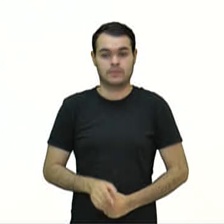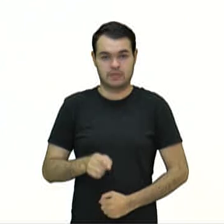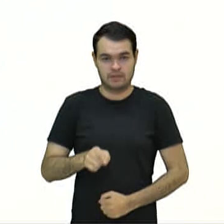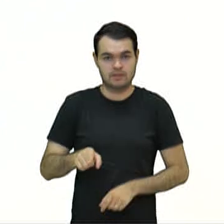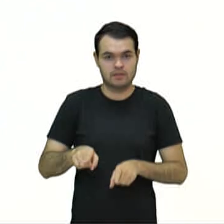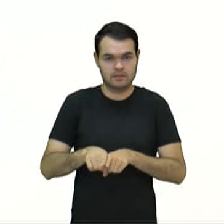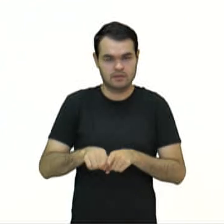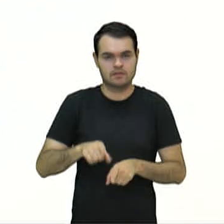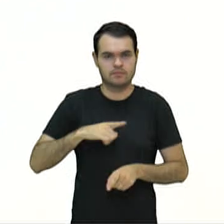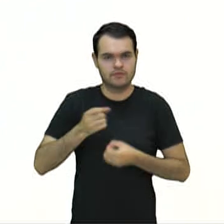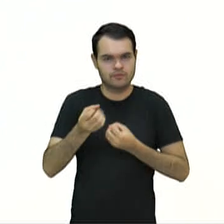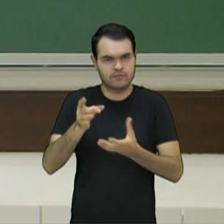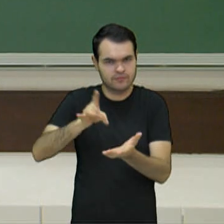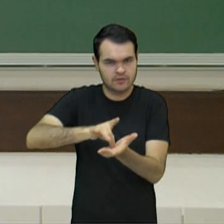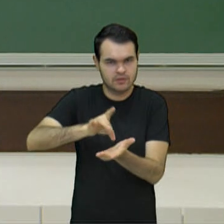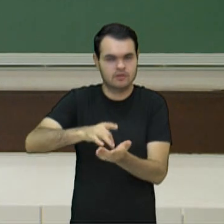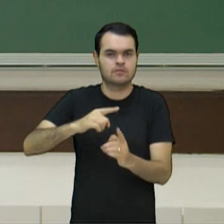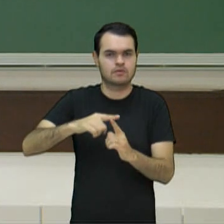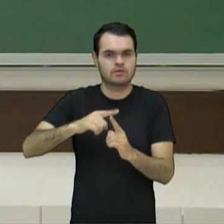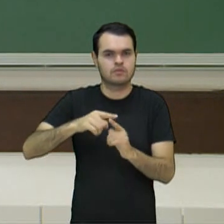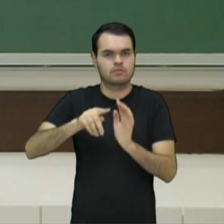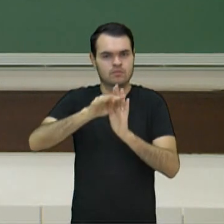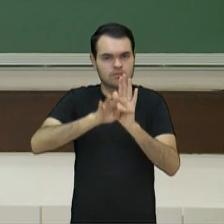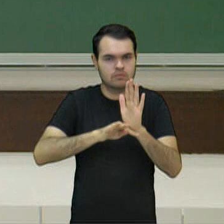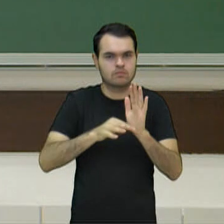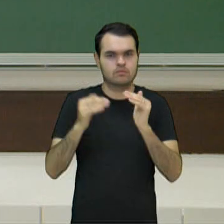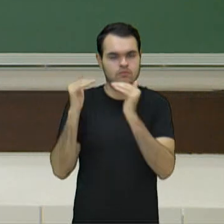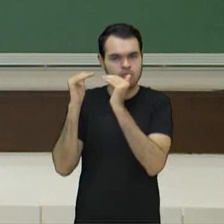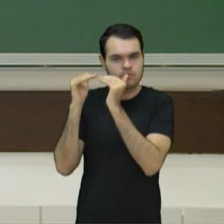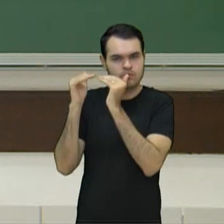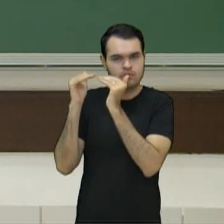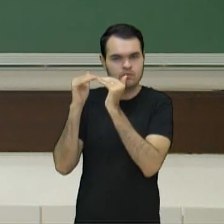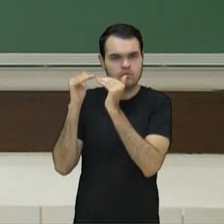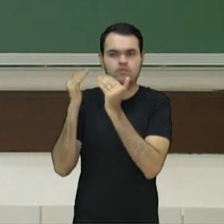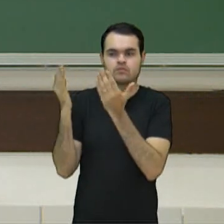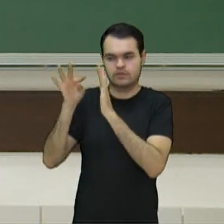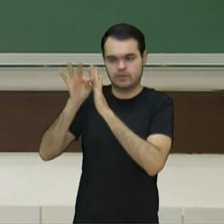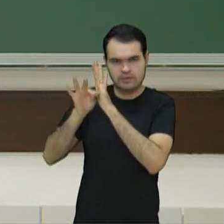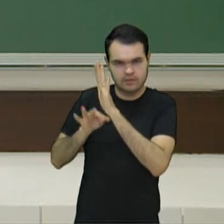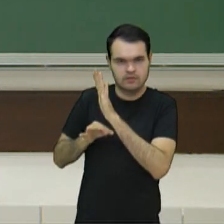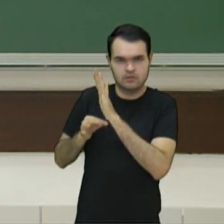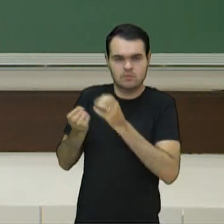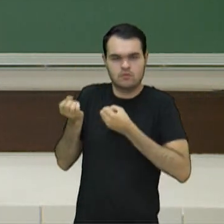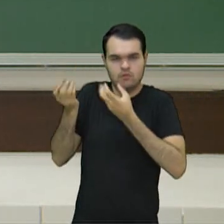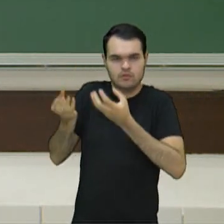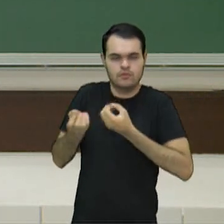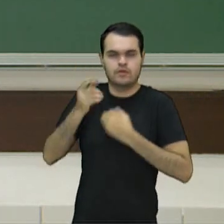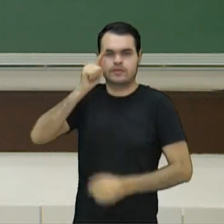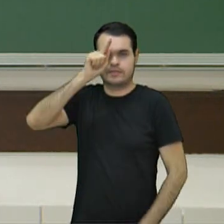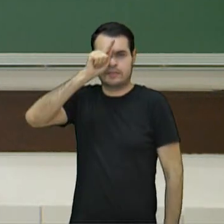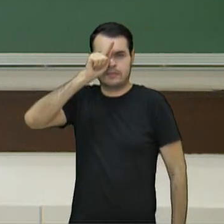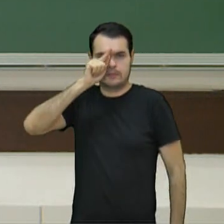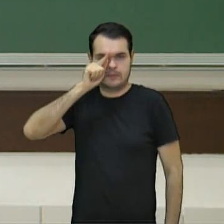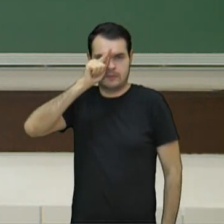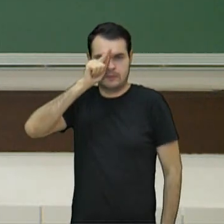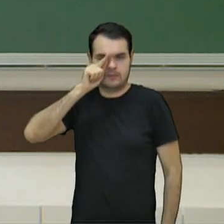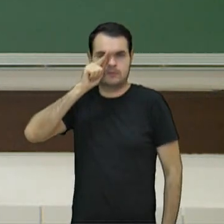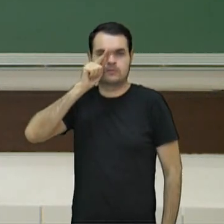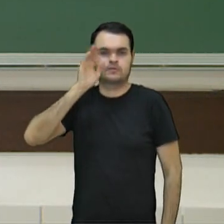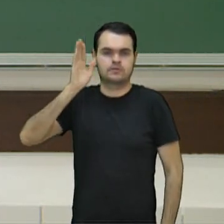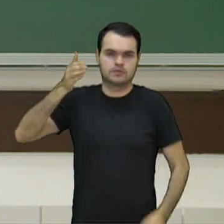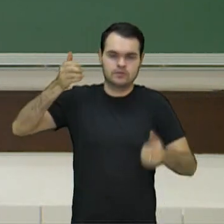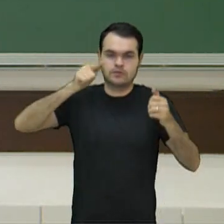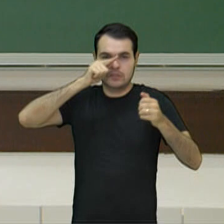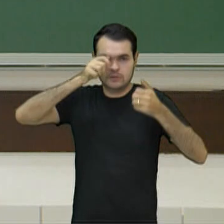também a informação é verdadeira, tendo base do nosso fragmento que, de acordo com o poeta grego, né, que a gente já viu essa